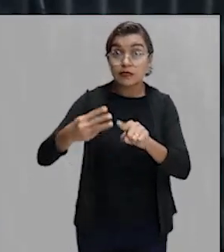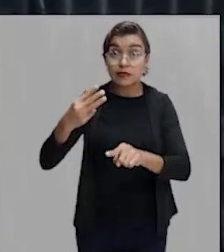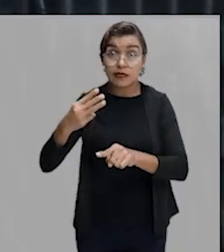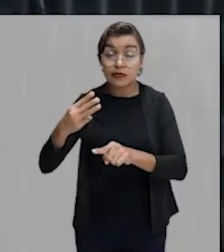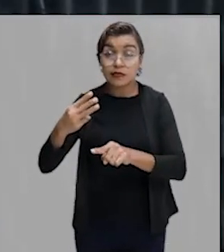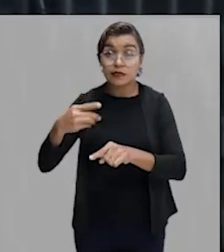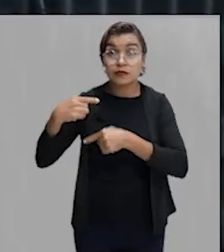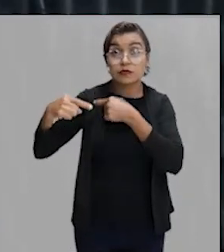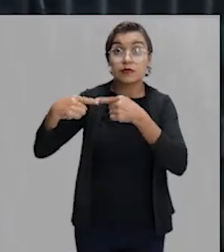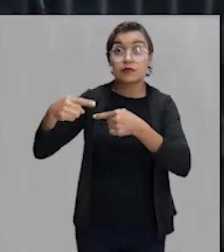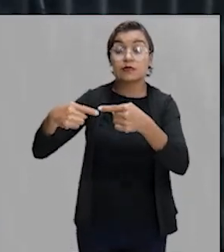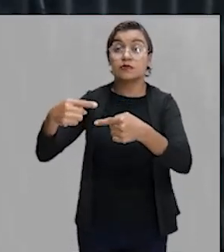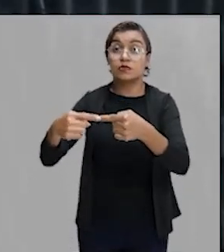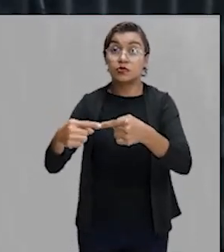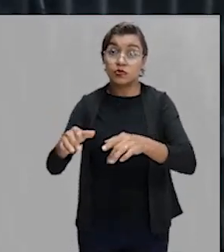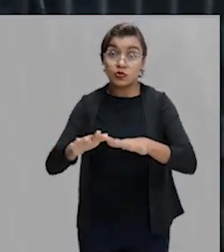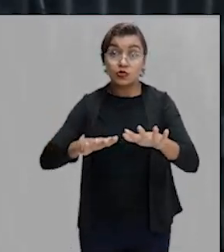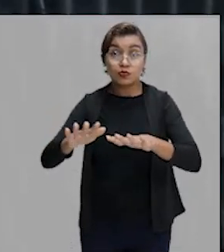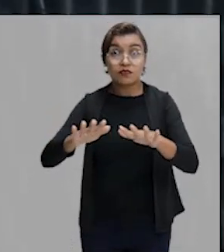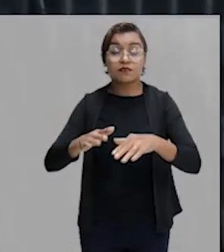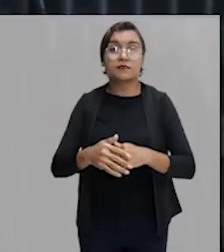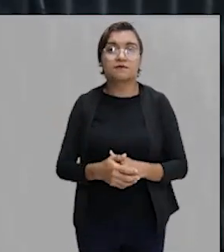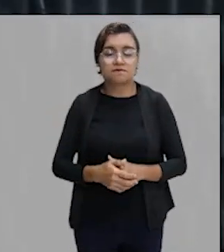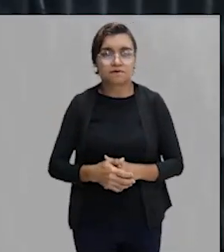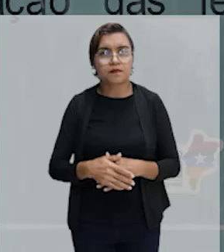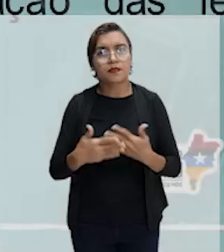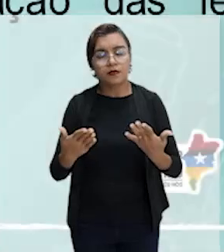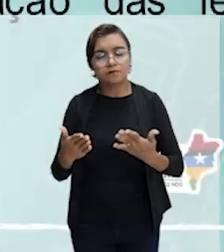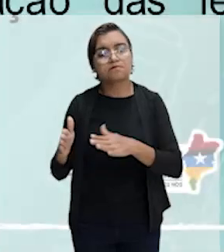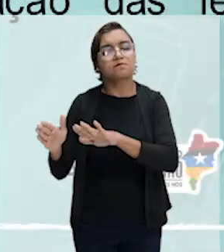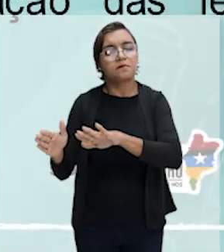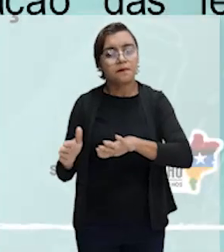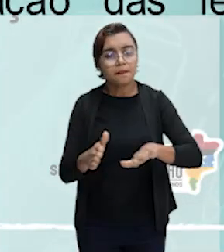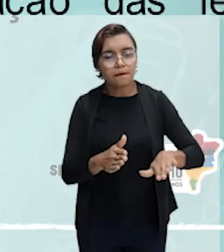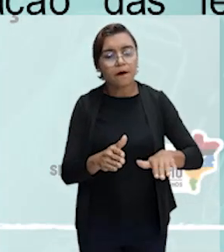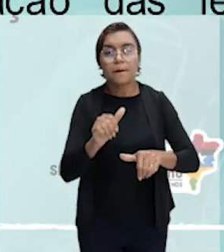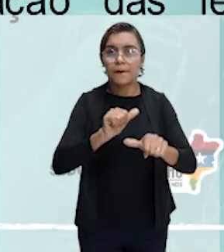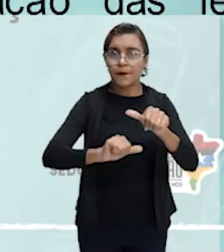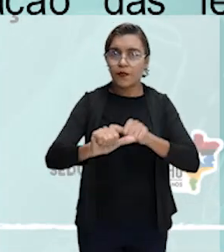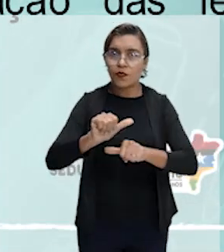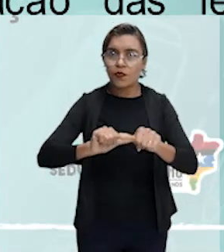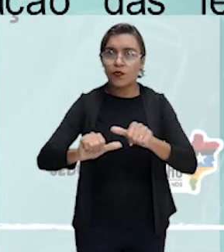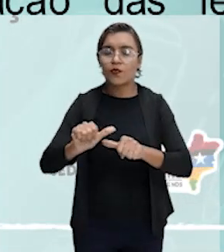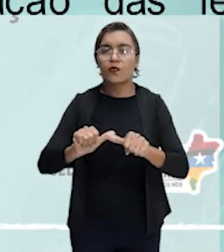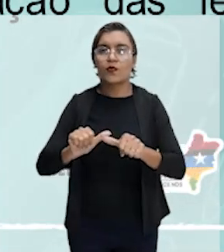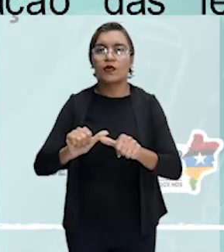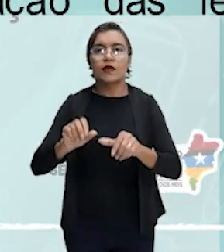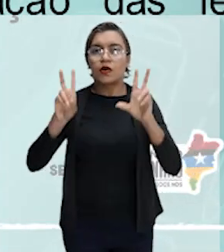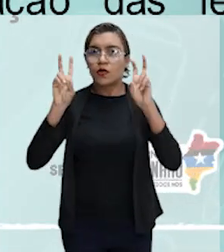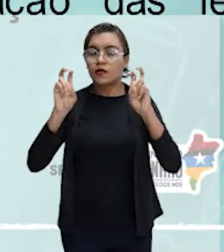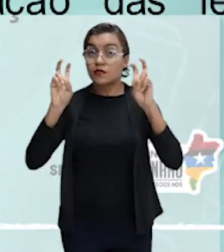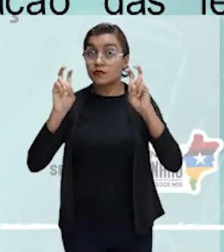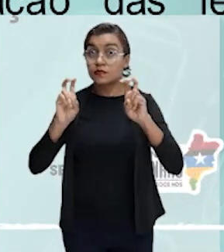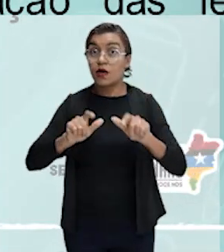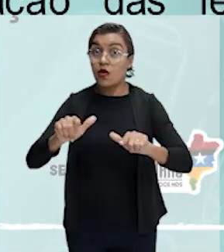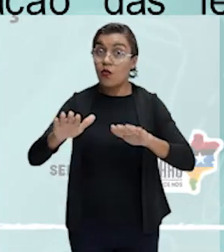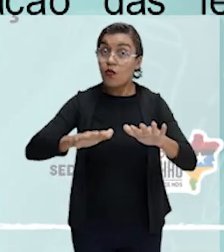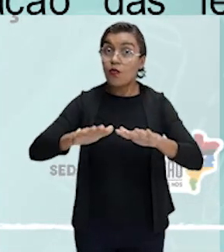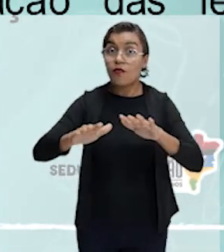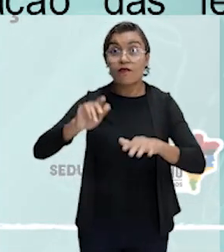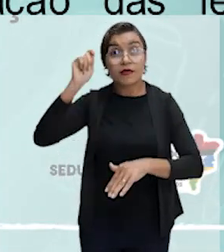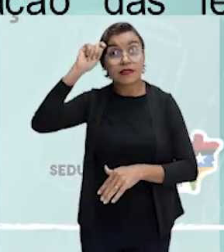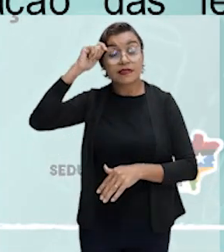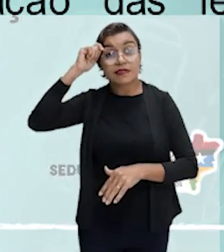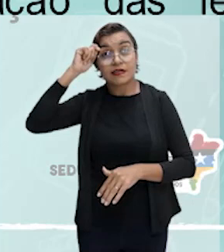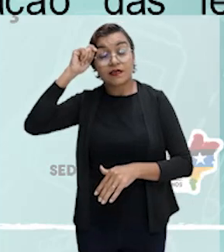gerações do movimento. E aí a gente sai do feminismo, dos aspectos gerais, para falar um pouco do movimento negro. E eu foquei